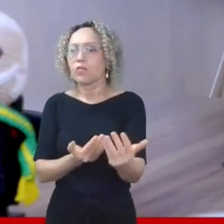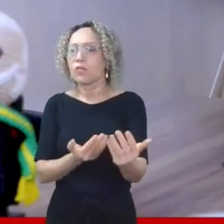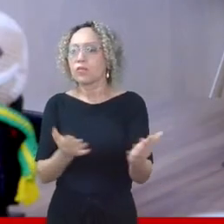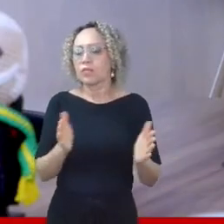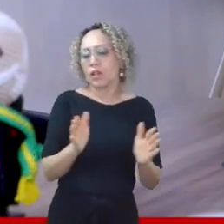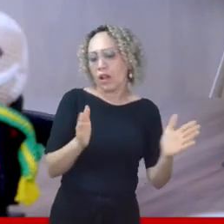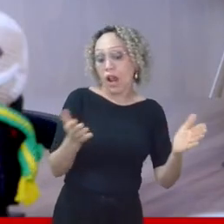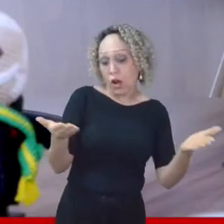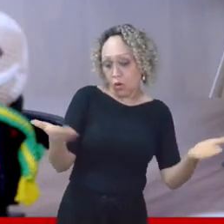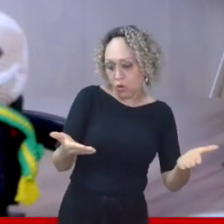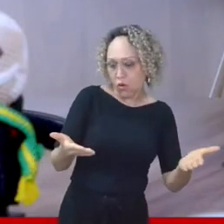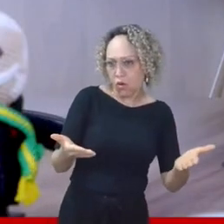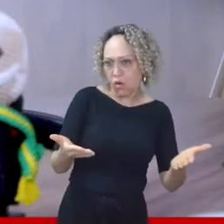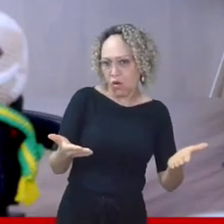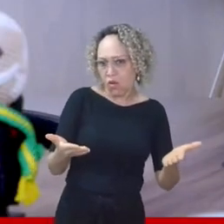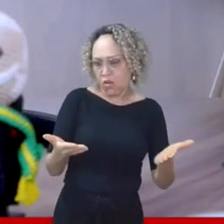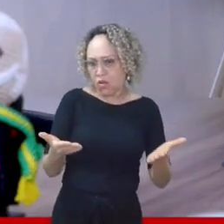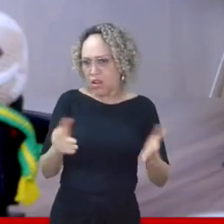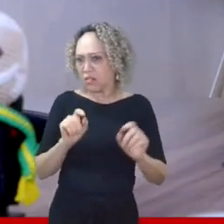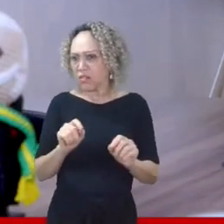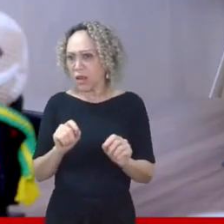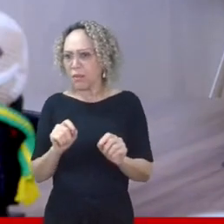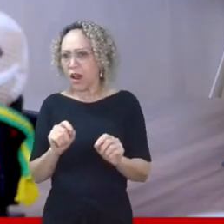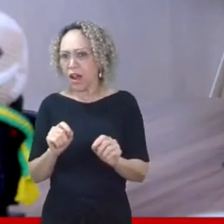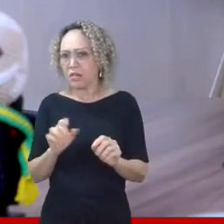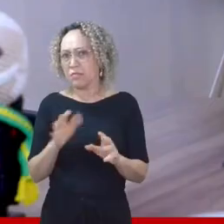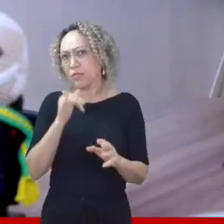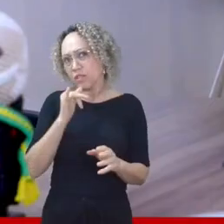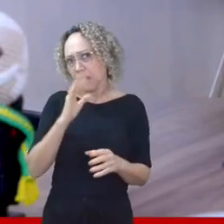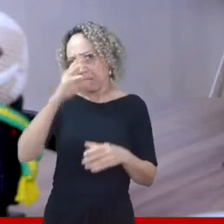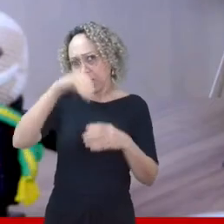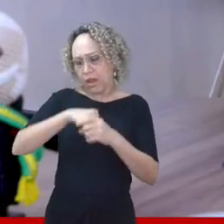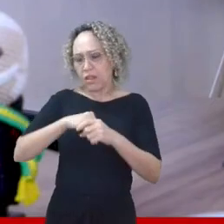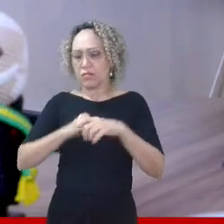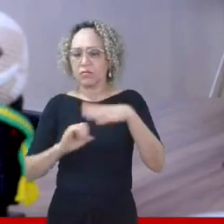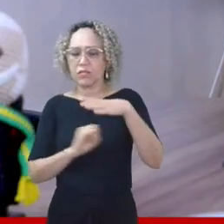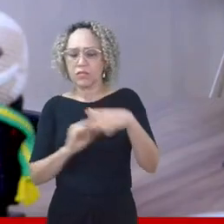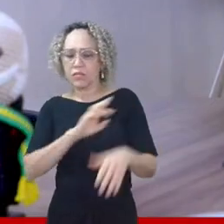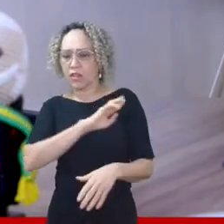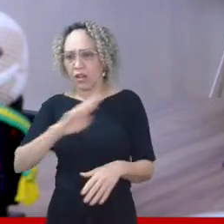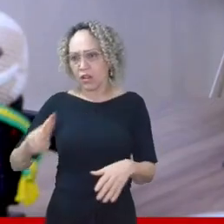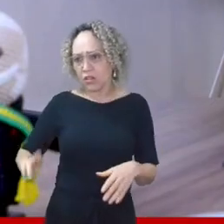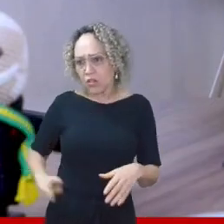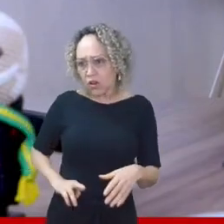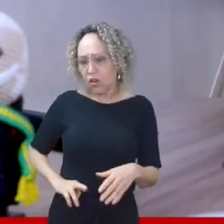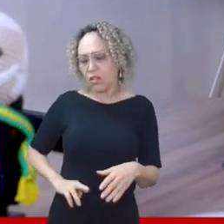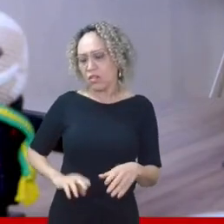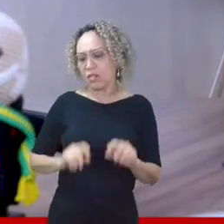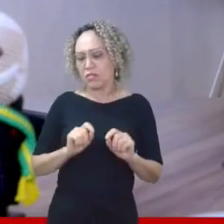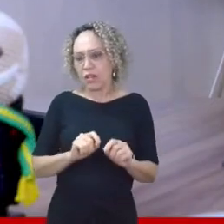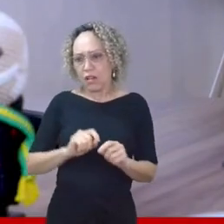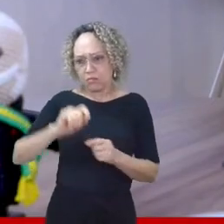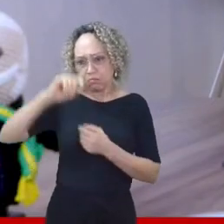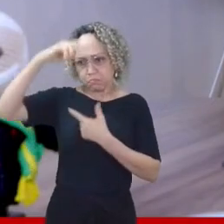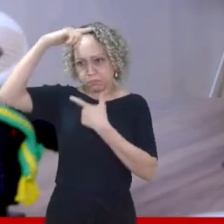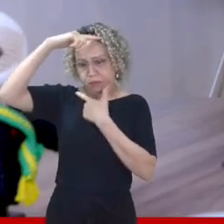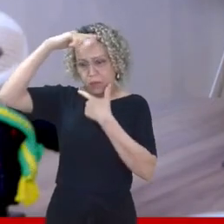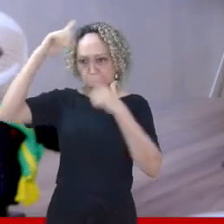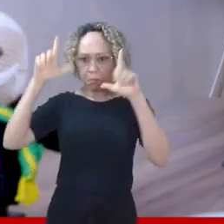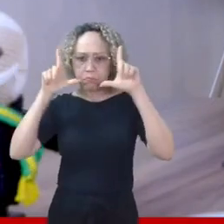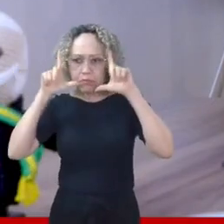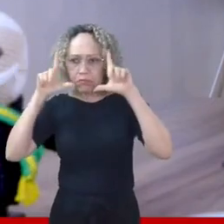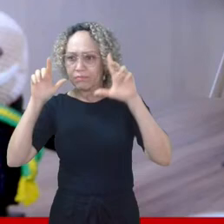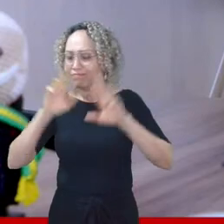enquadra mais e não quer ser enquadrada em instituições religiosas. É uma juventude que tem um trânsito